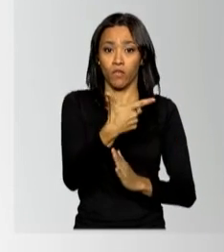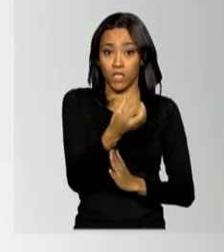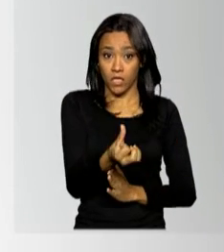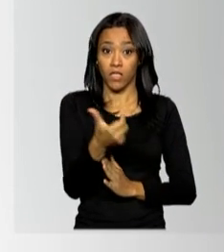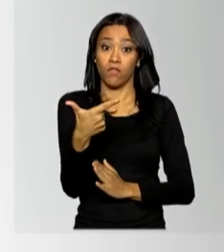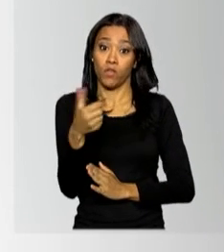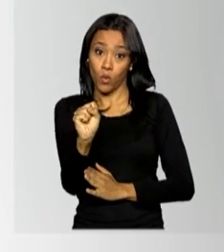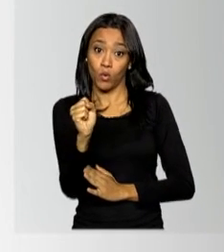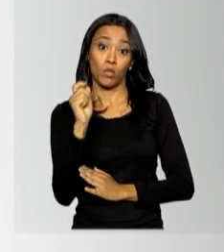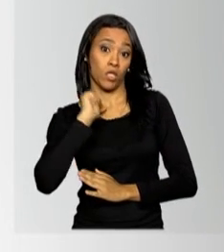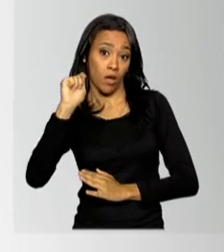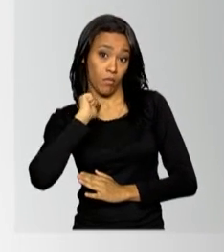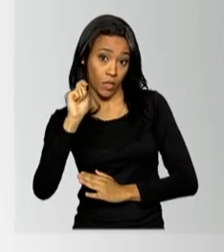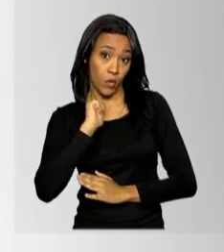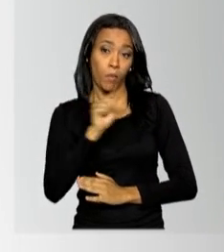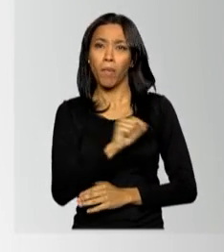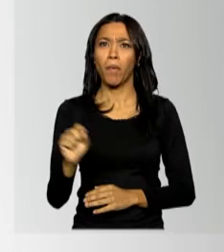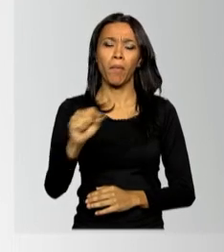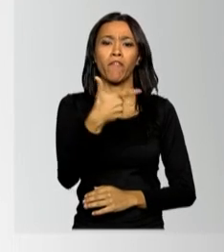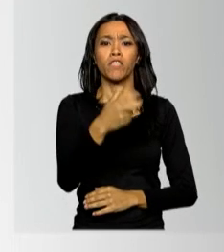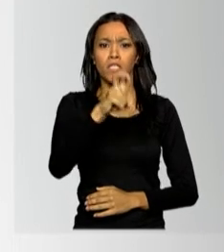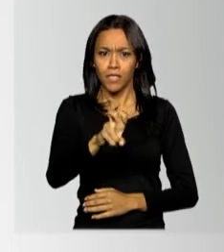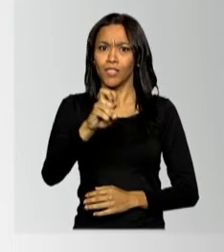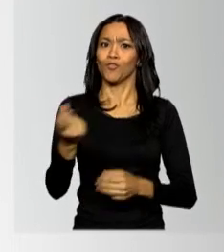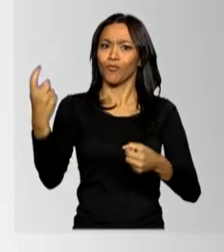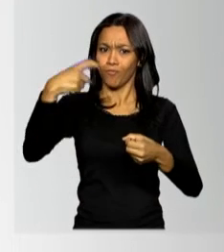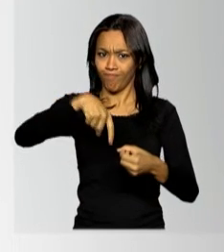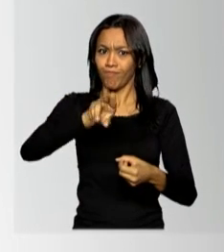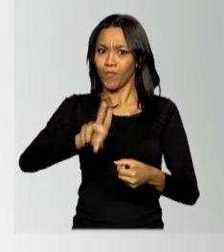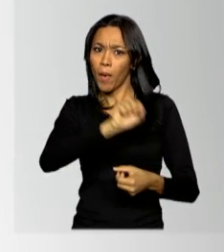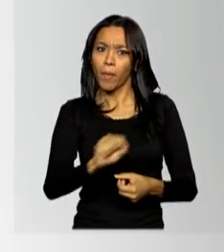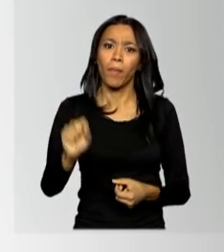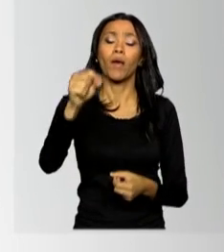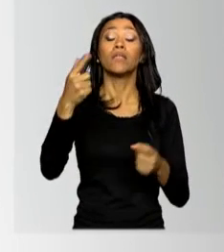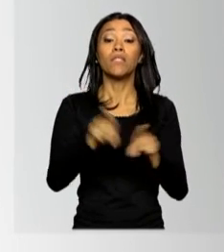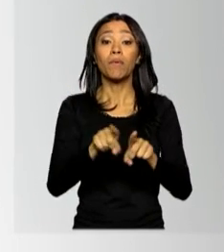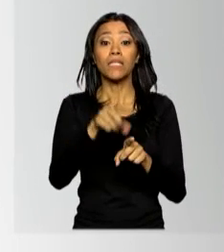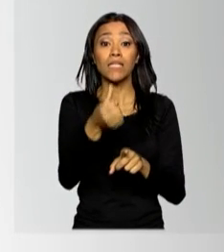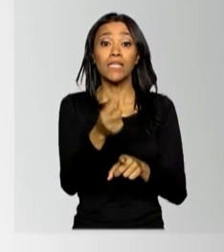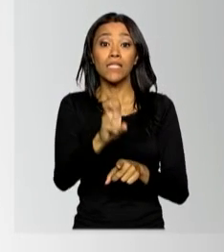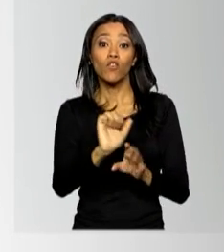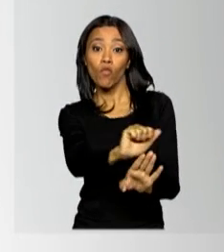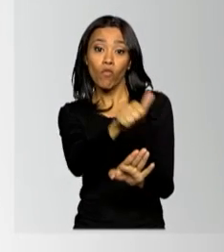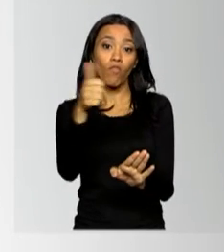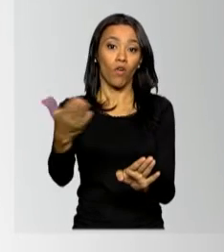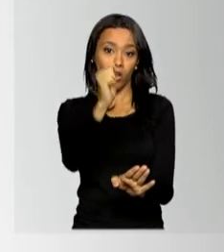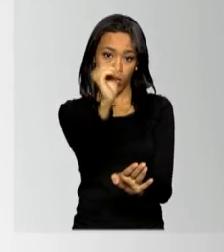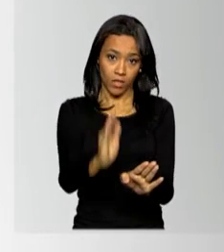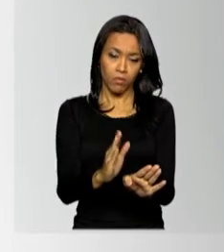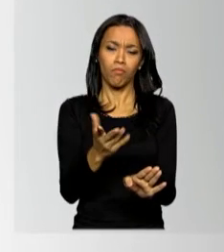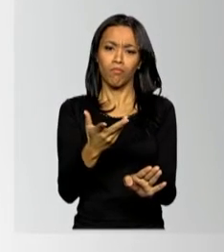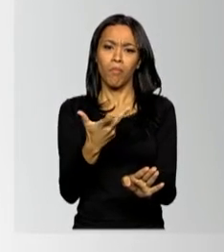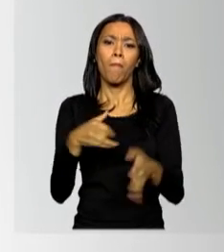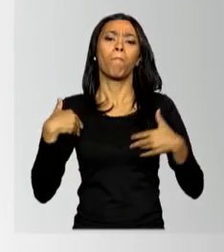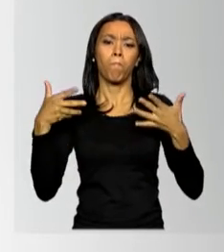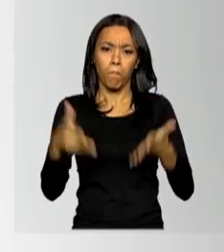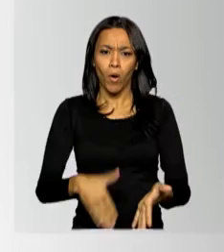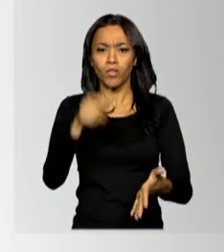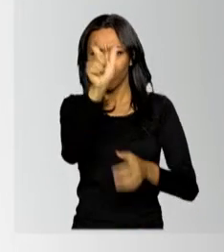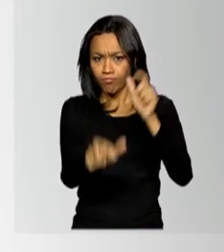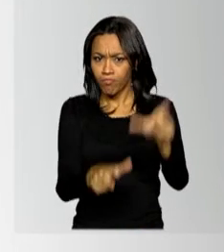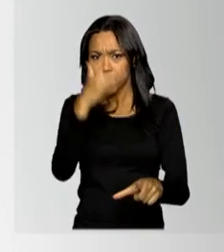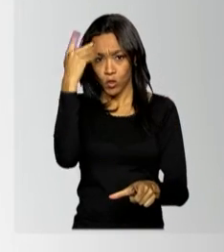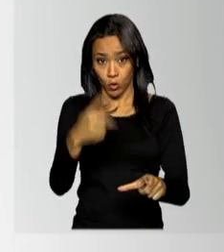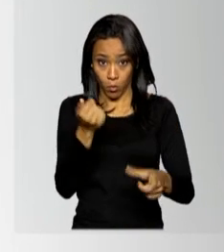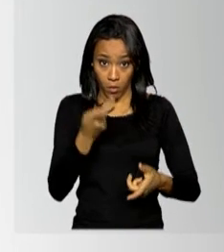28 de abril e 25 postos credenciados no brasil e em 65 no exterior podem participar estrangeiros e brasileiros